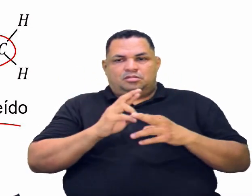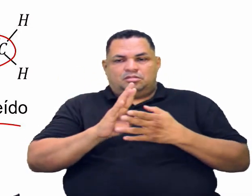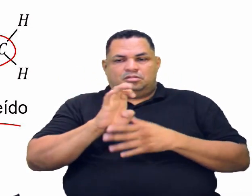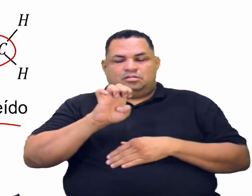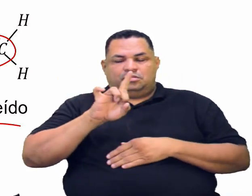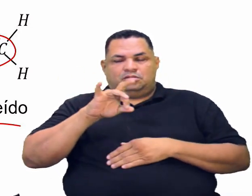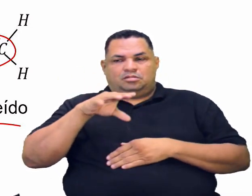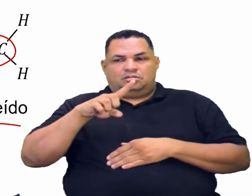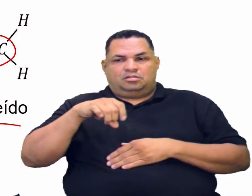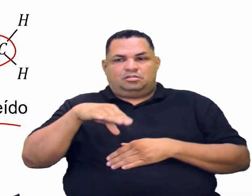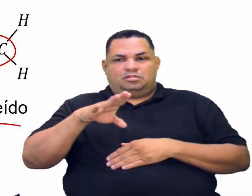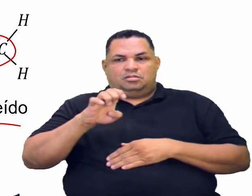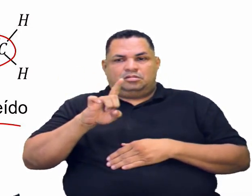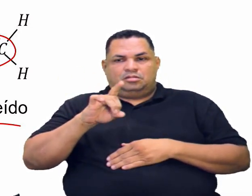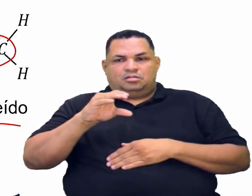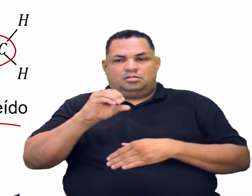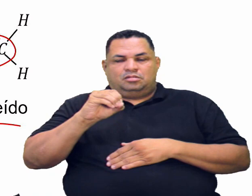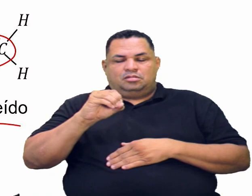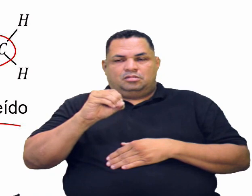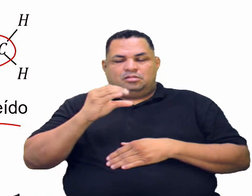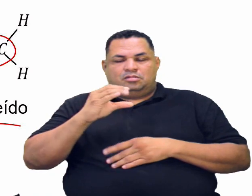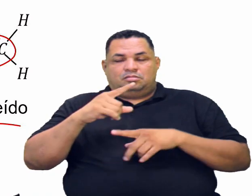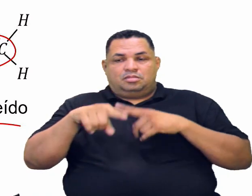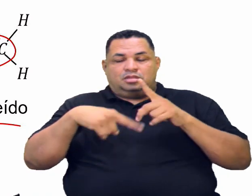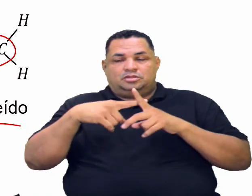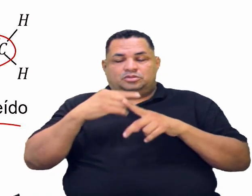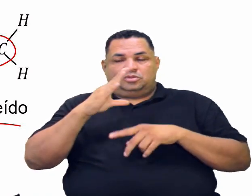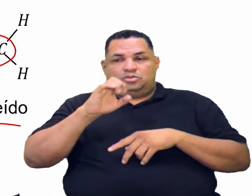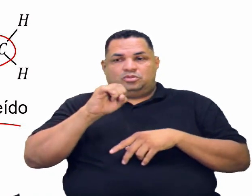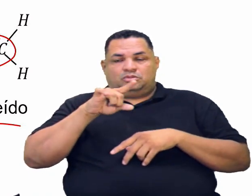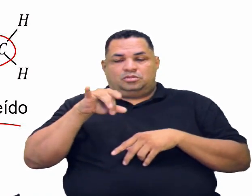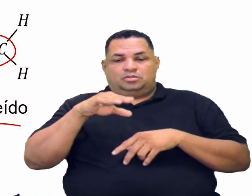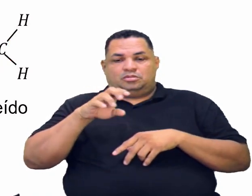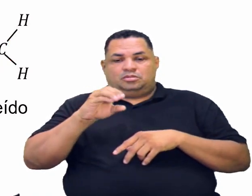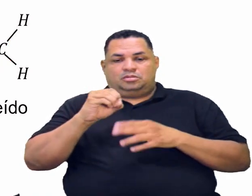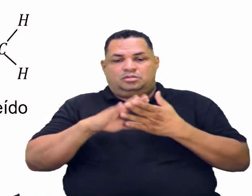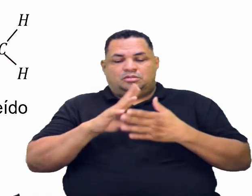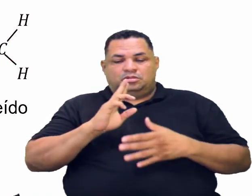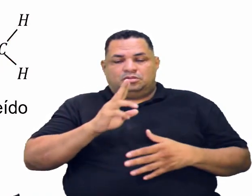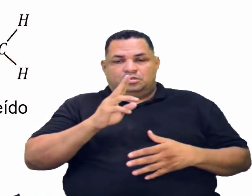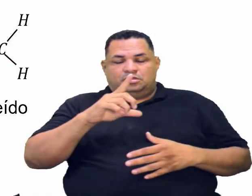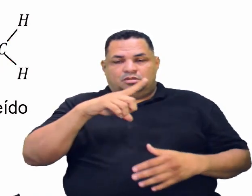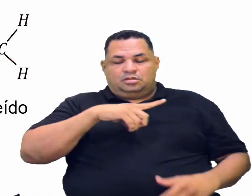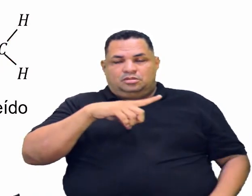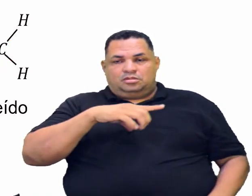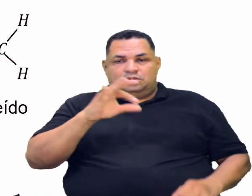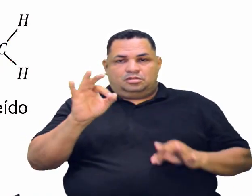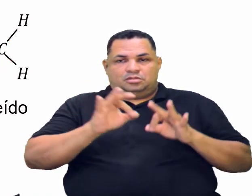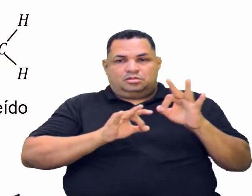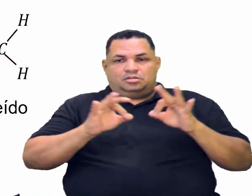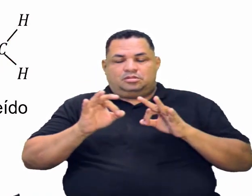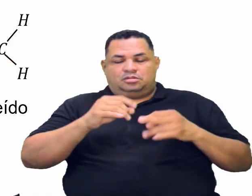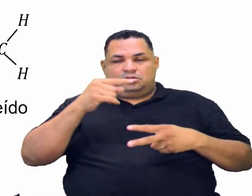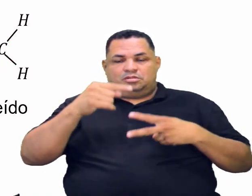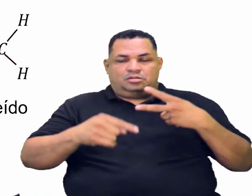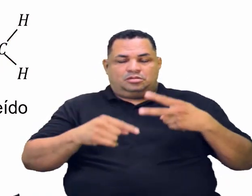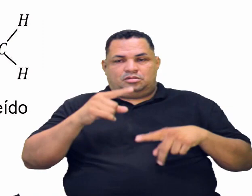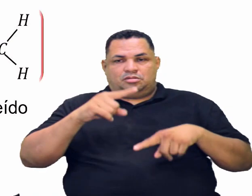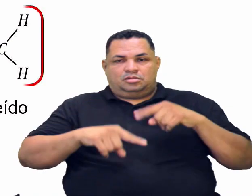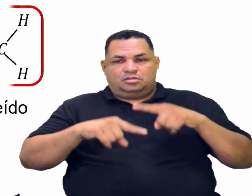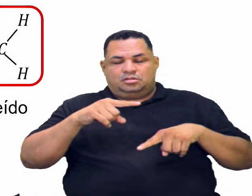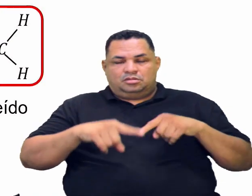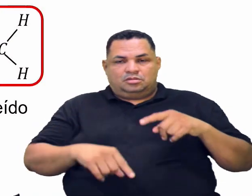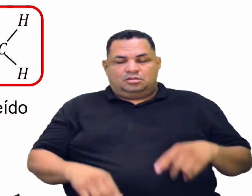alceno com o ozônio. Lembrando que sempre vai ter a formação desses dois